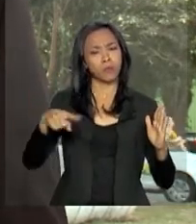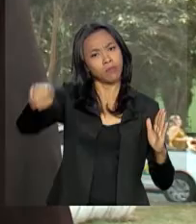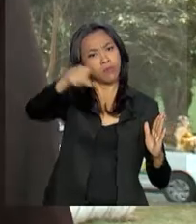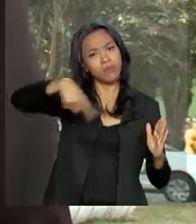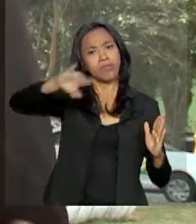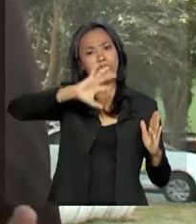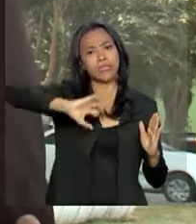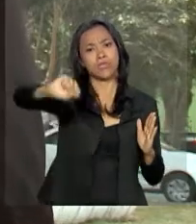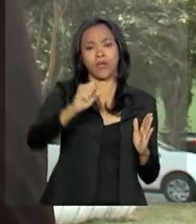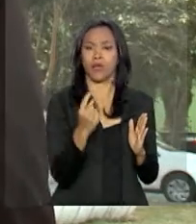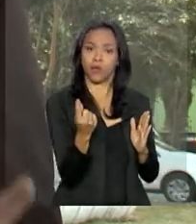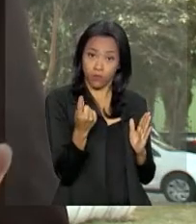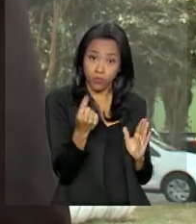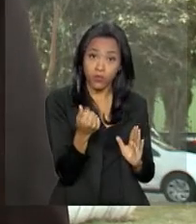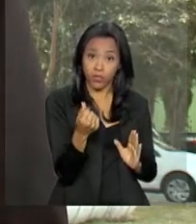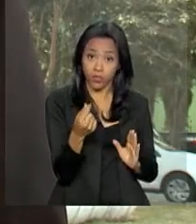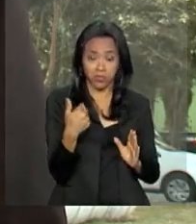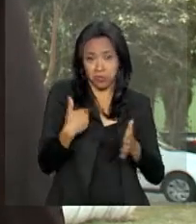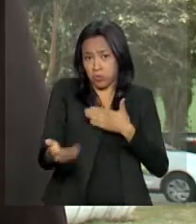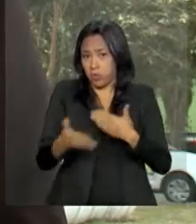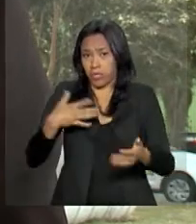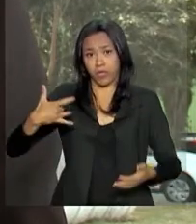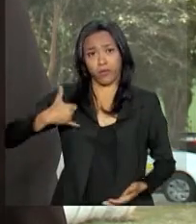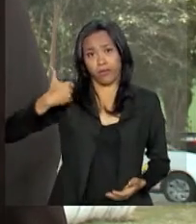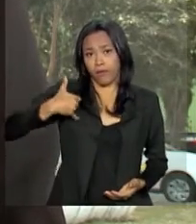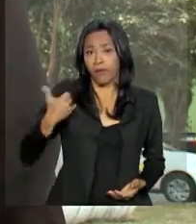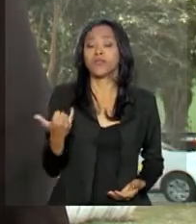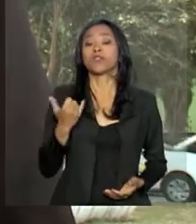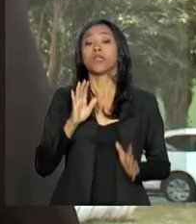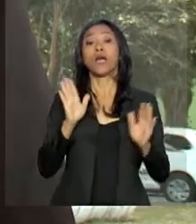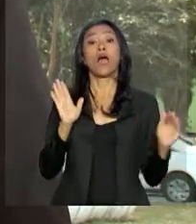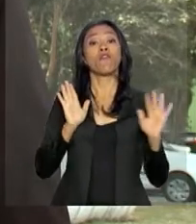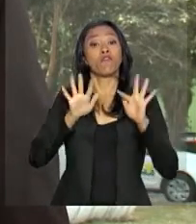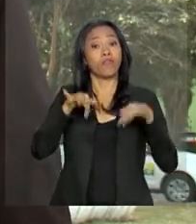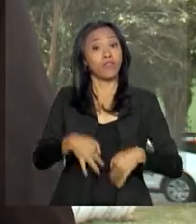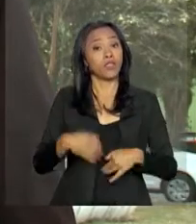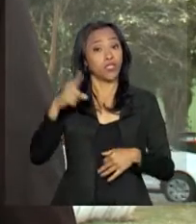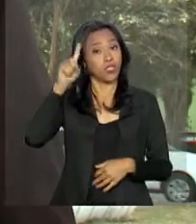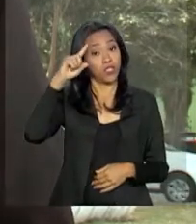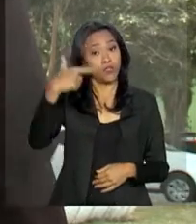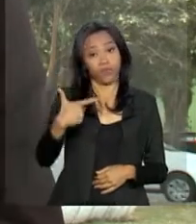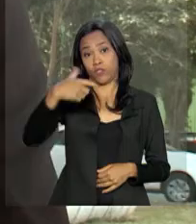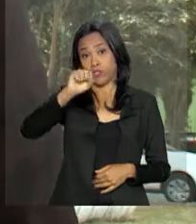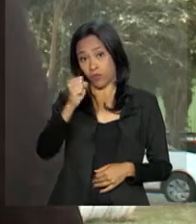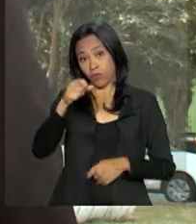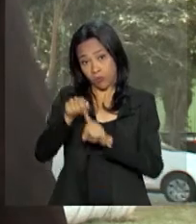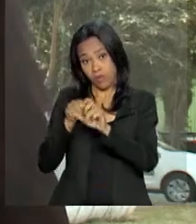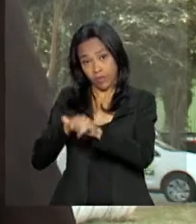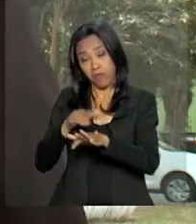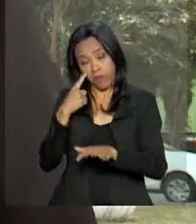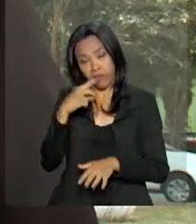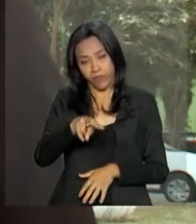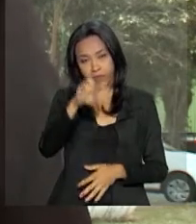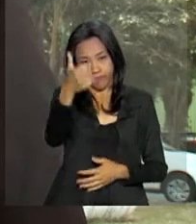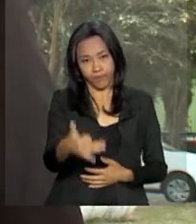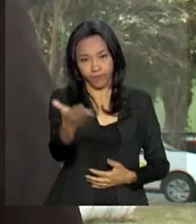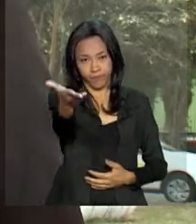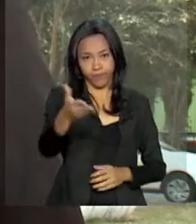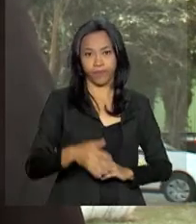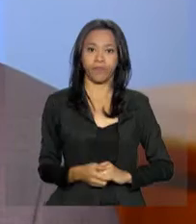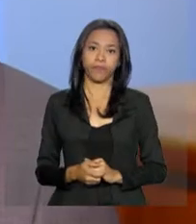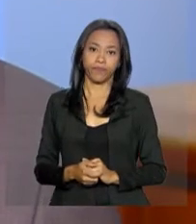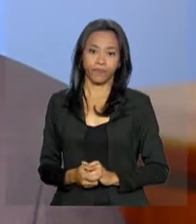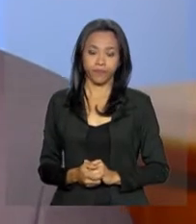pasep para as pessoas de qualquer idade e termina no dia 28 de setembro vamos acompanhar o que ele diz